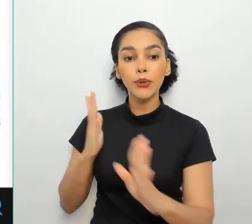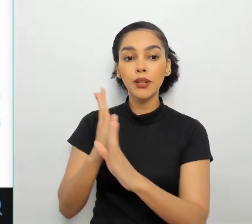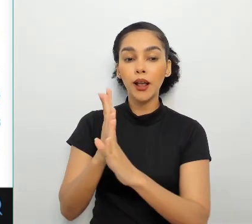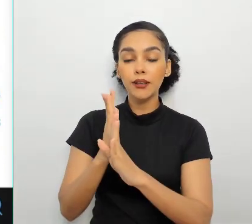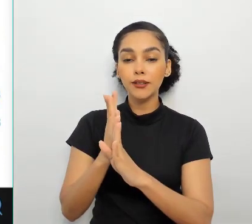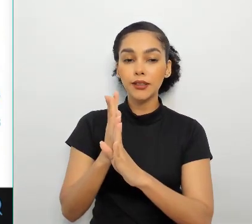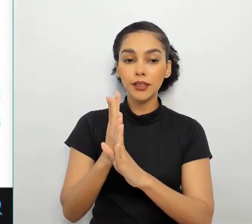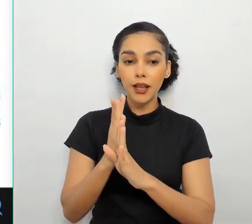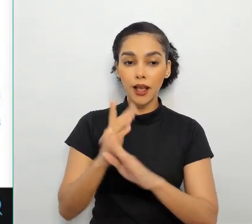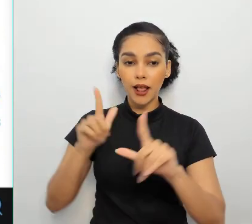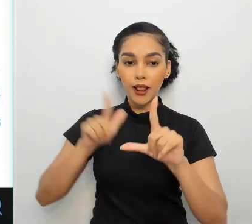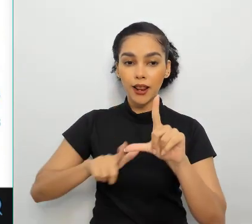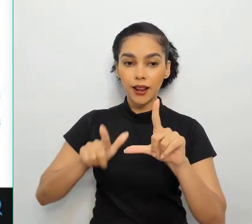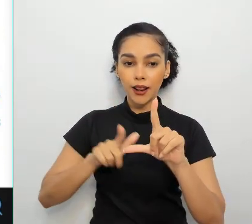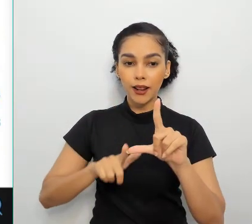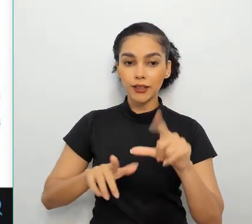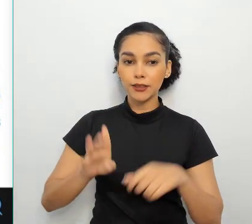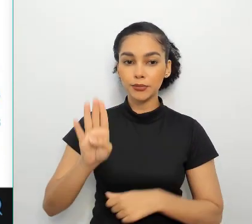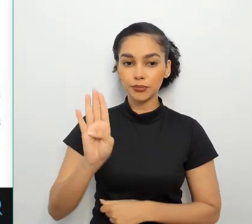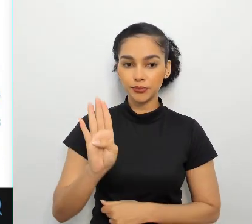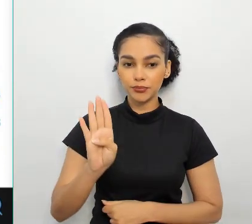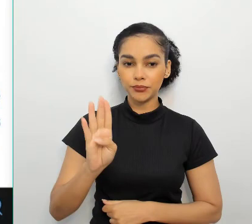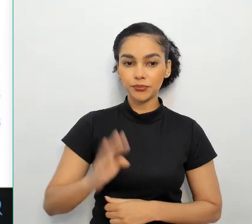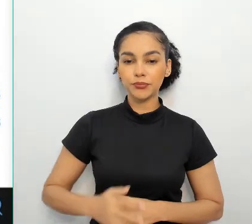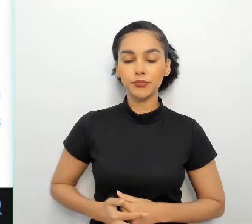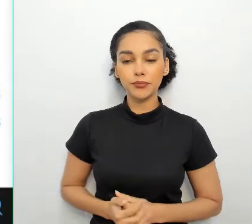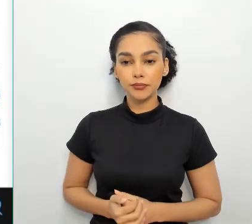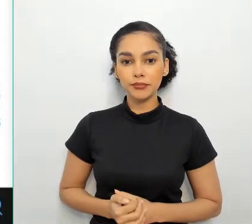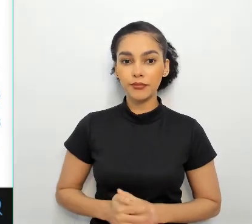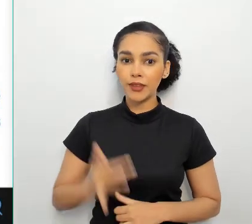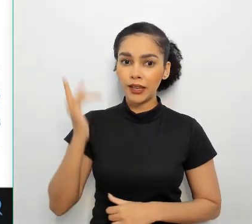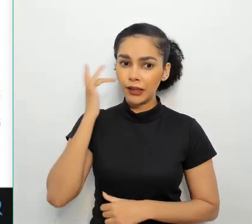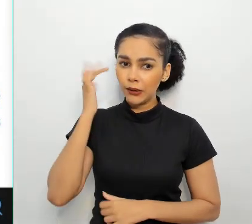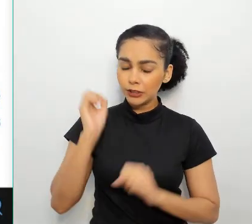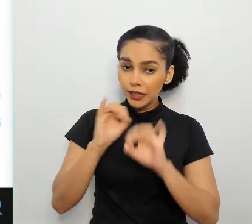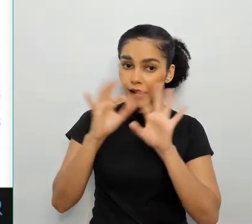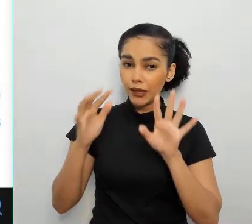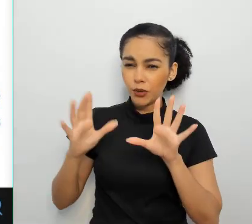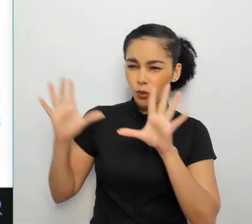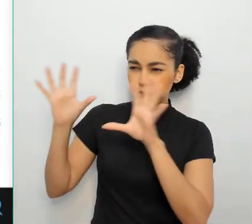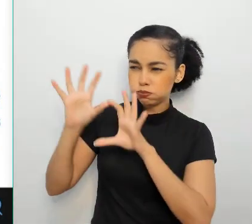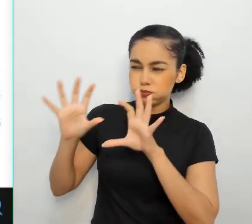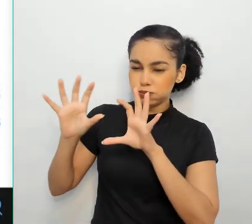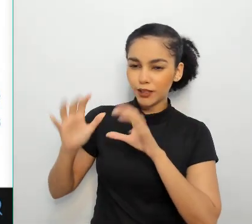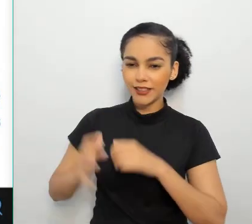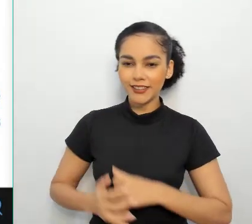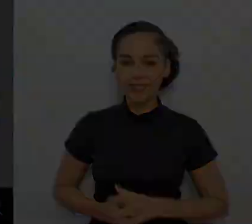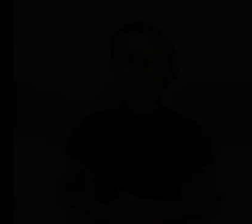é o item B. Espero que tenha ficado claro, apesar das contas bem prensadas aí.